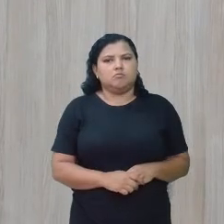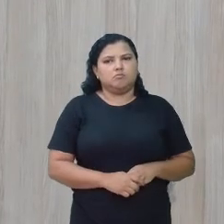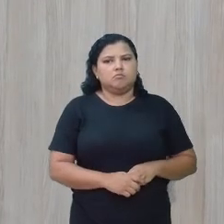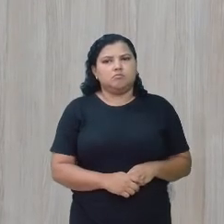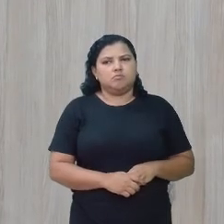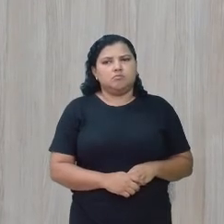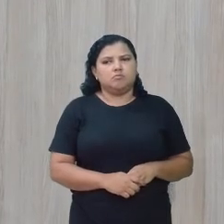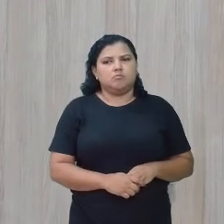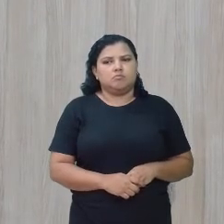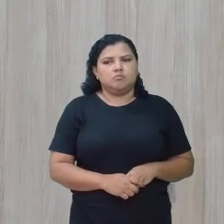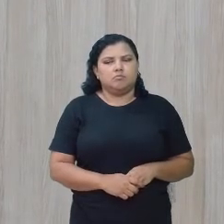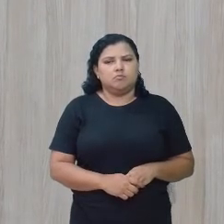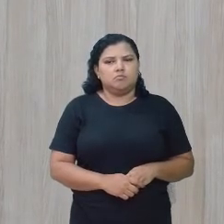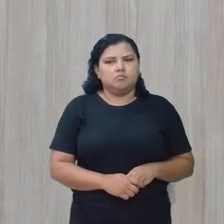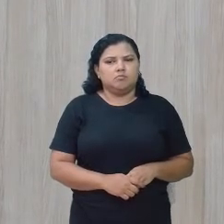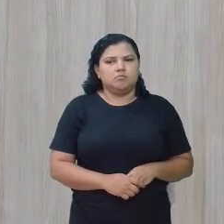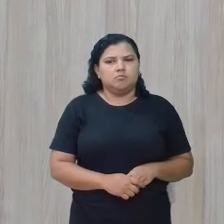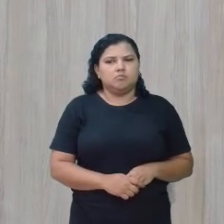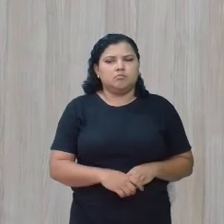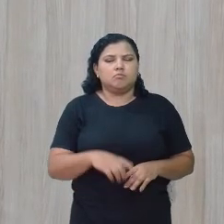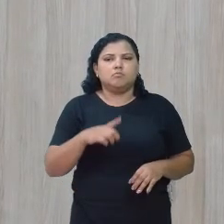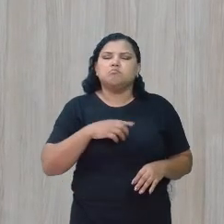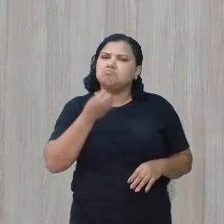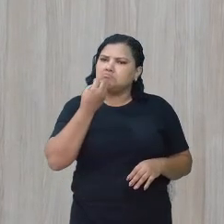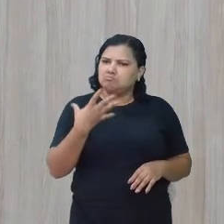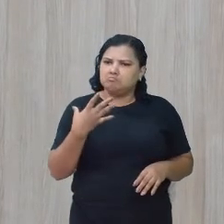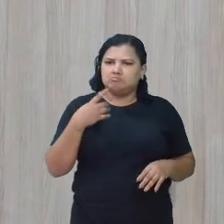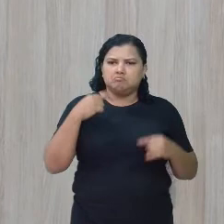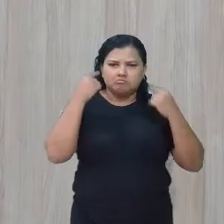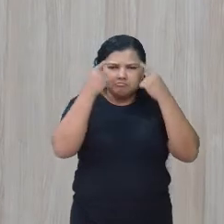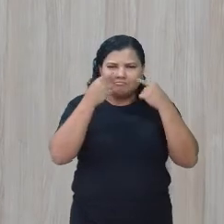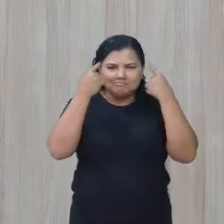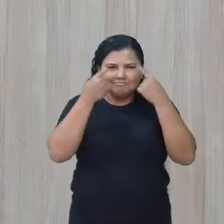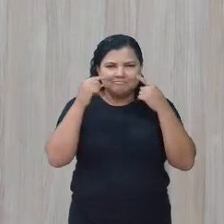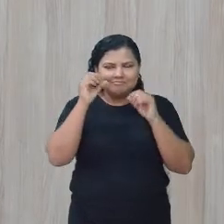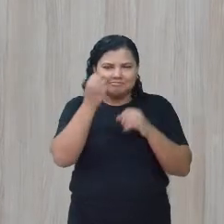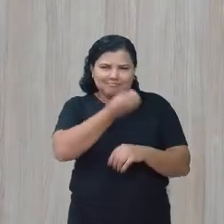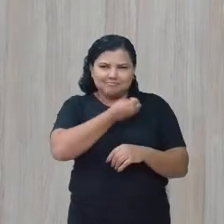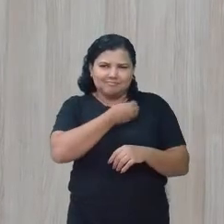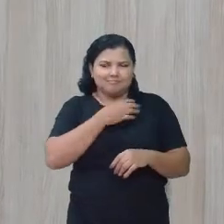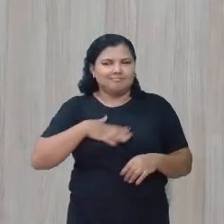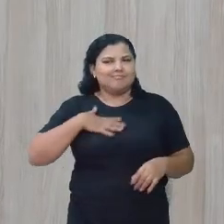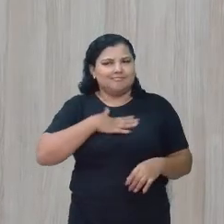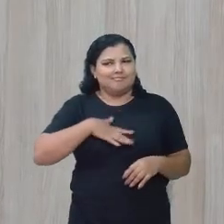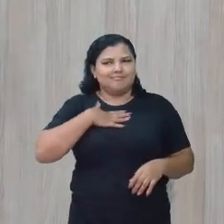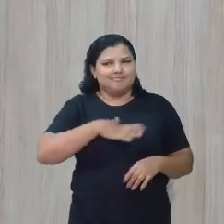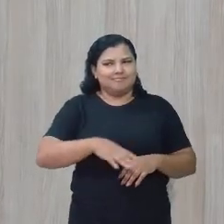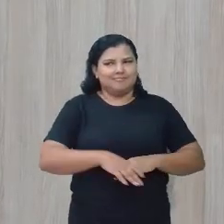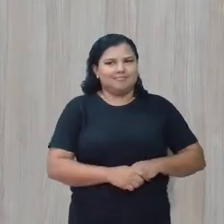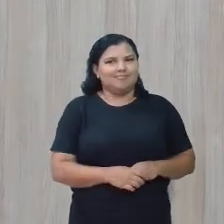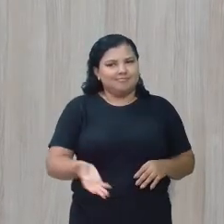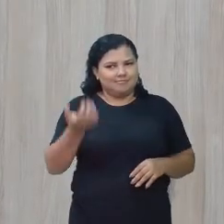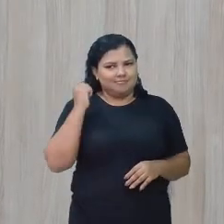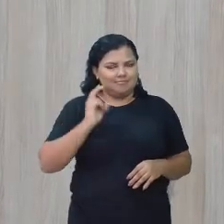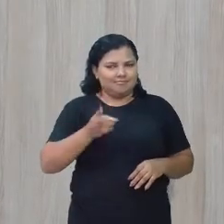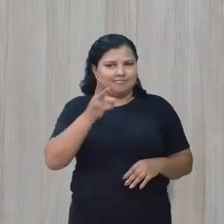Tá aí bem bonitinho, ficou top esses números também, não foi com os olhozinhos? Eu gostei. Então, vamos